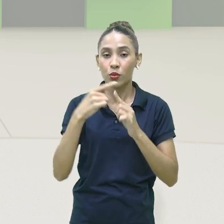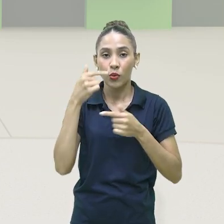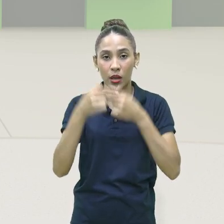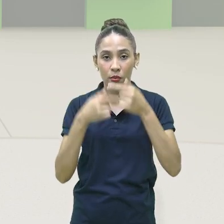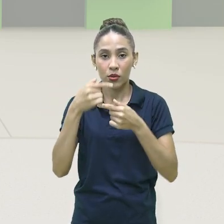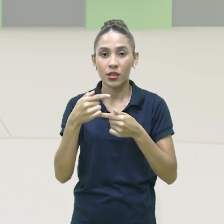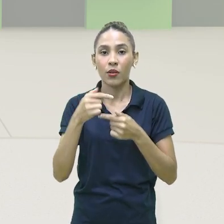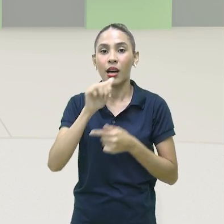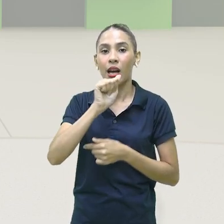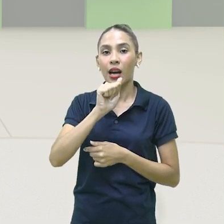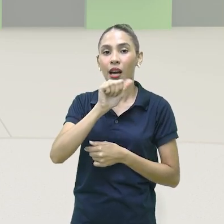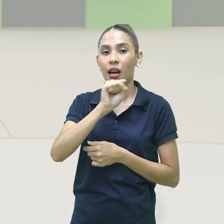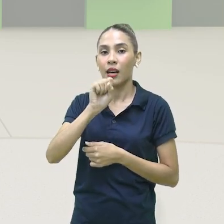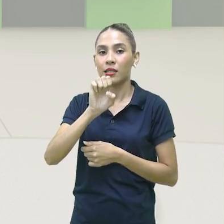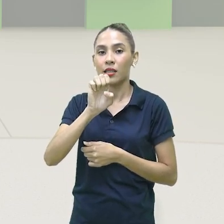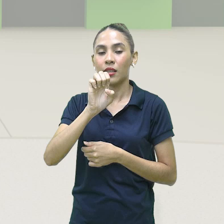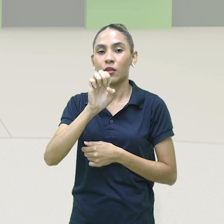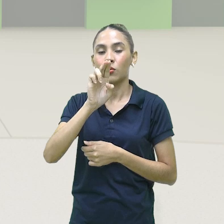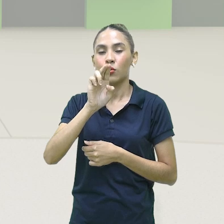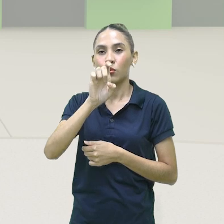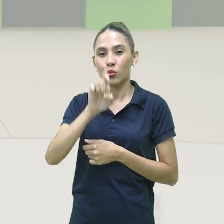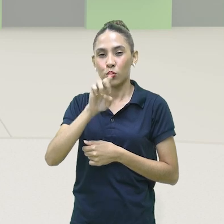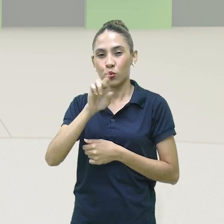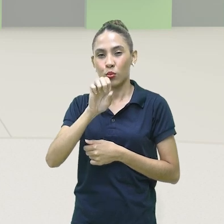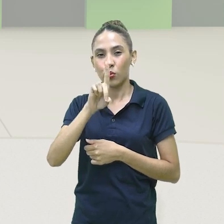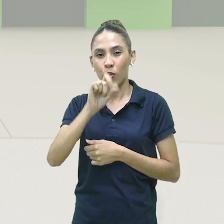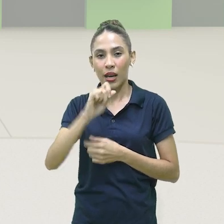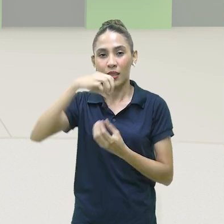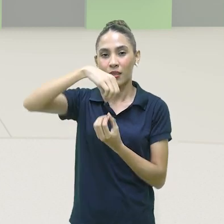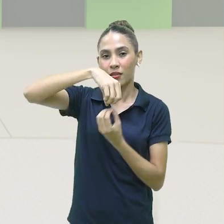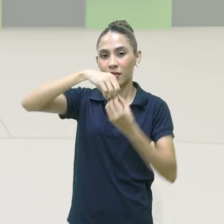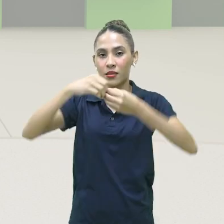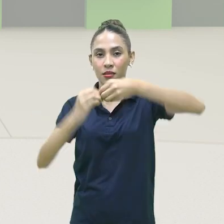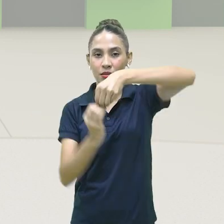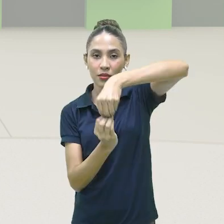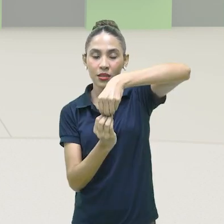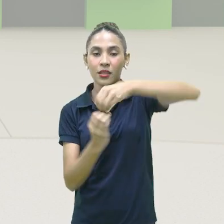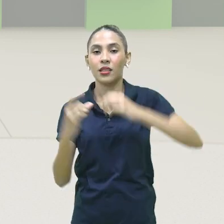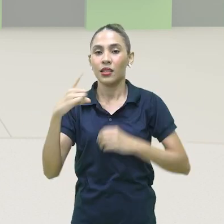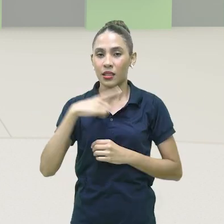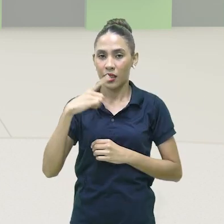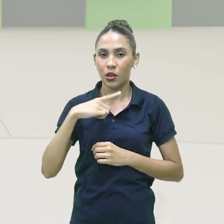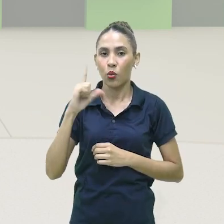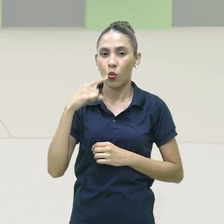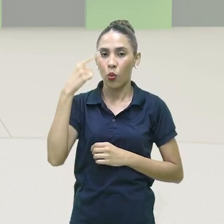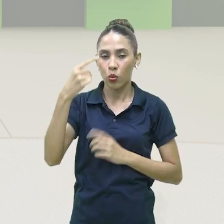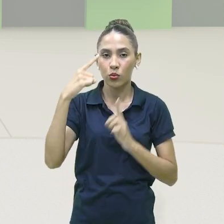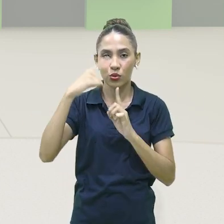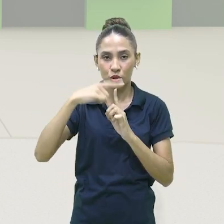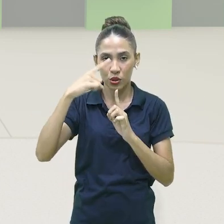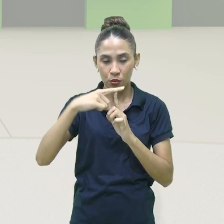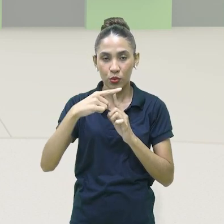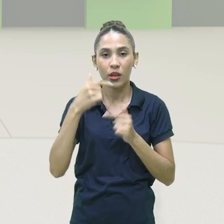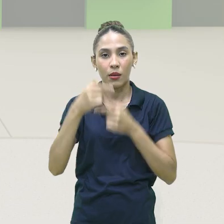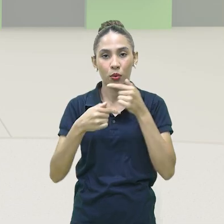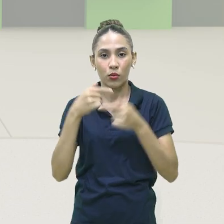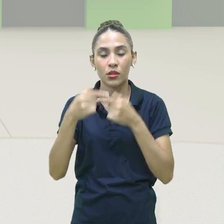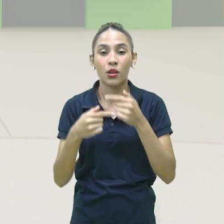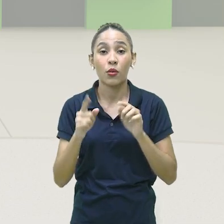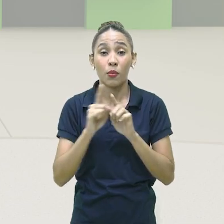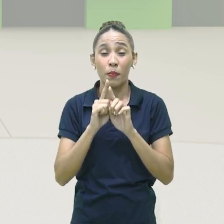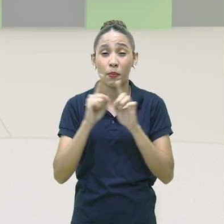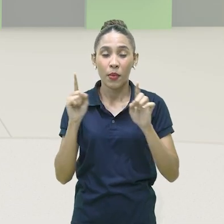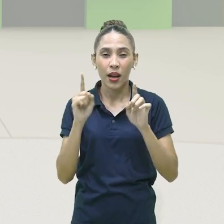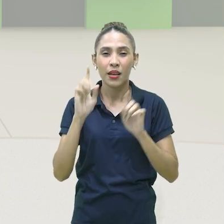reprodução assexuada. Existem outros, sim, professor, existem outros tipos de reprodução, mas a gente quer aqui mostrar